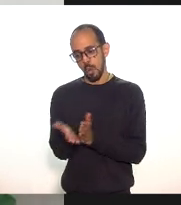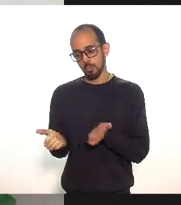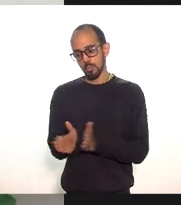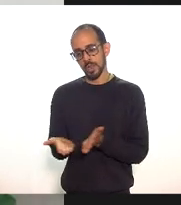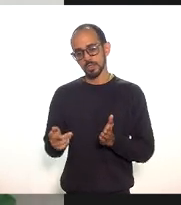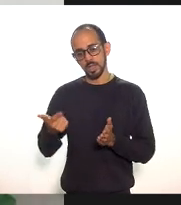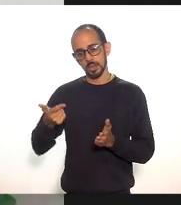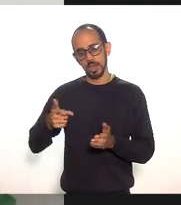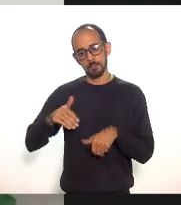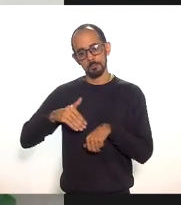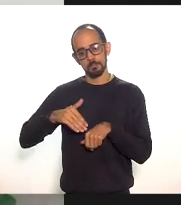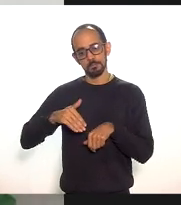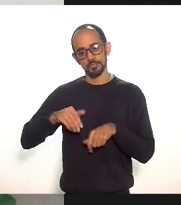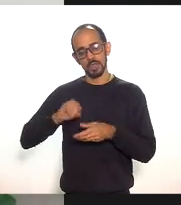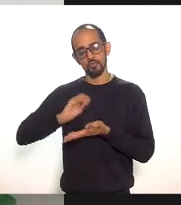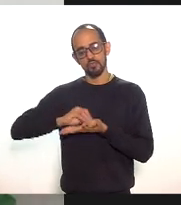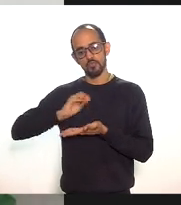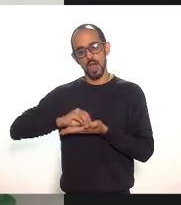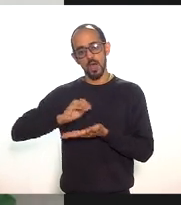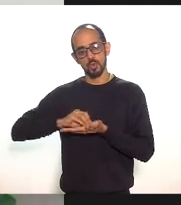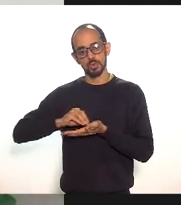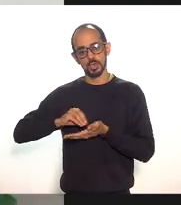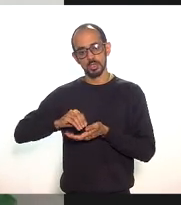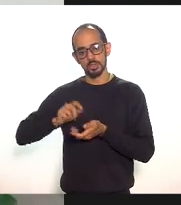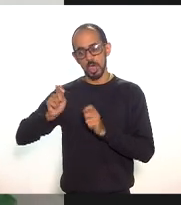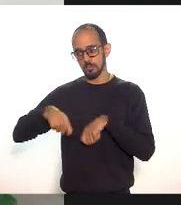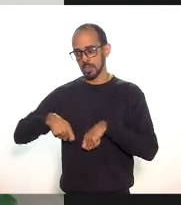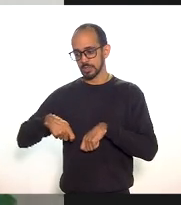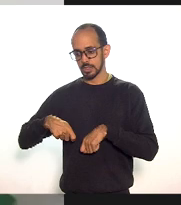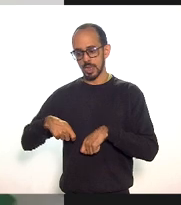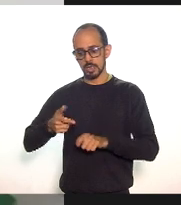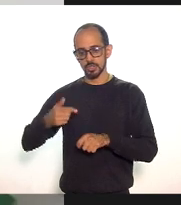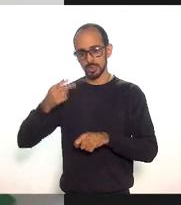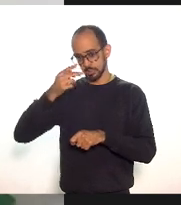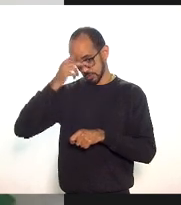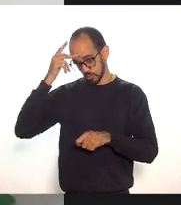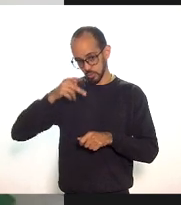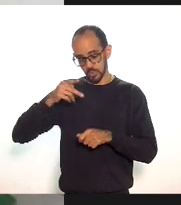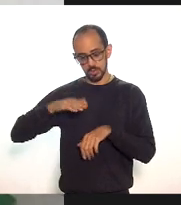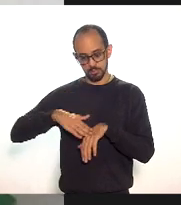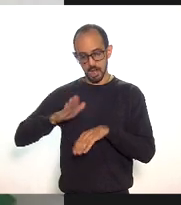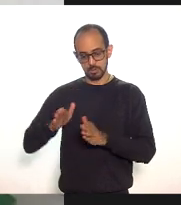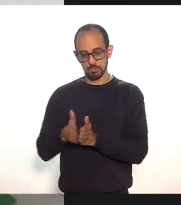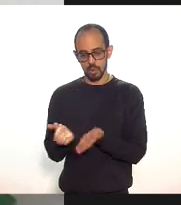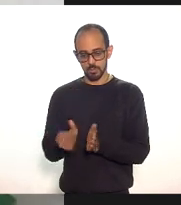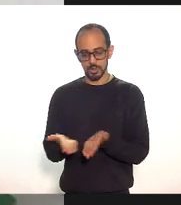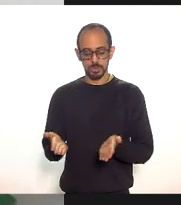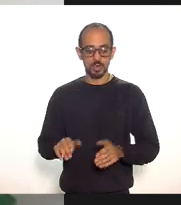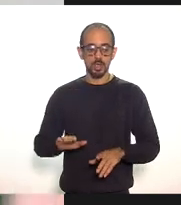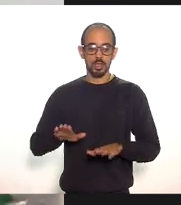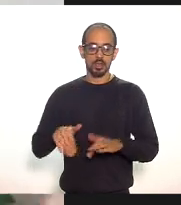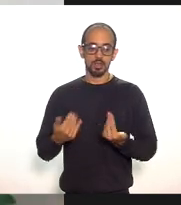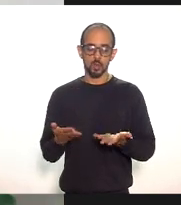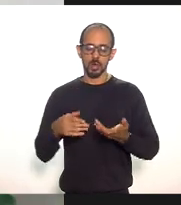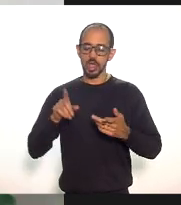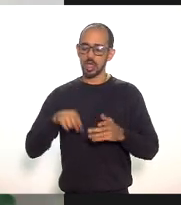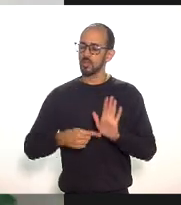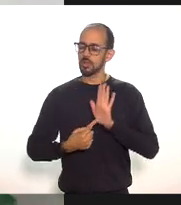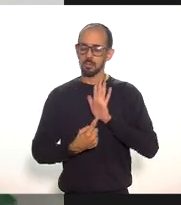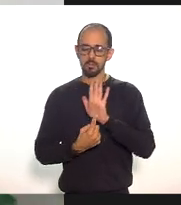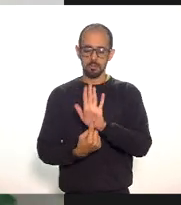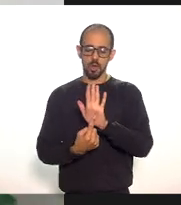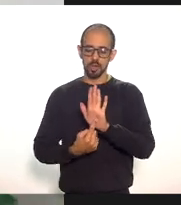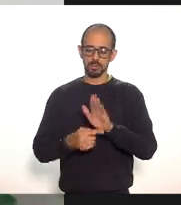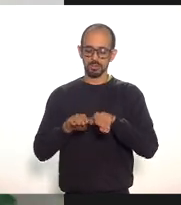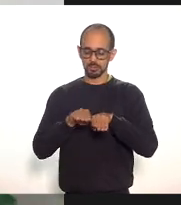a completa falta de recursos daqueles que são mais pobres. Isso esgarça as